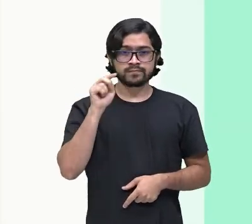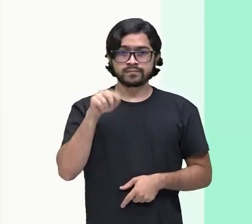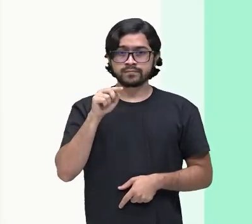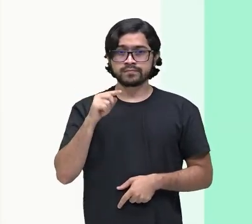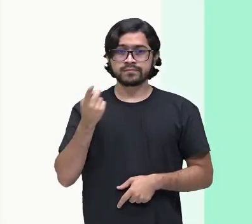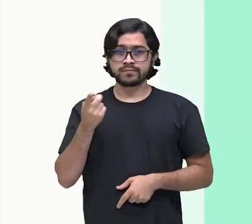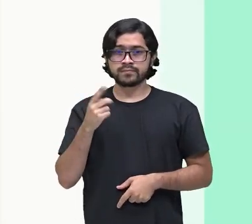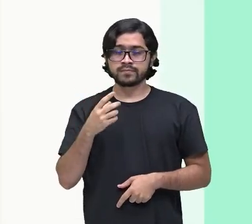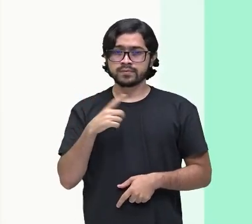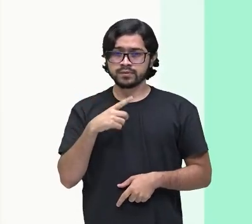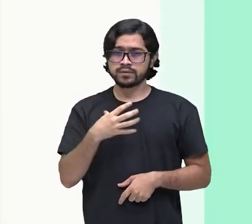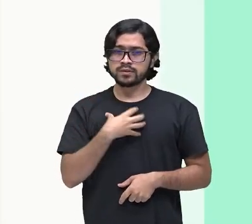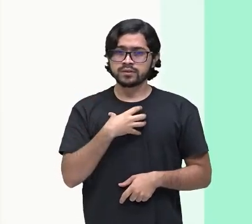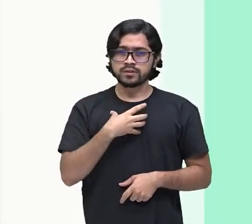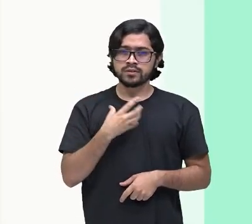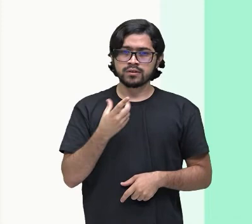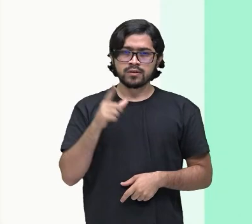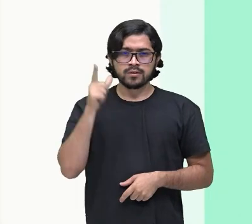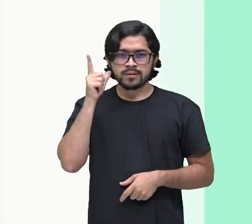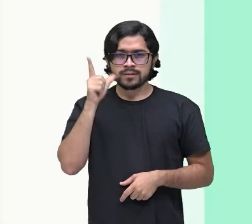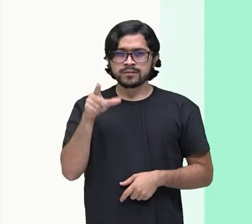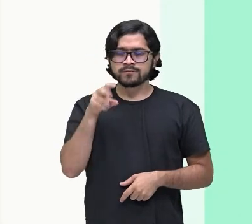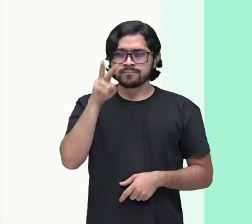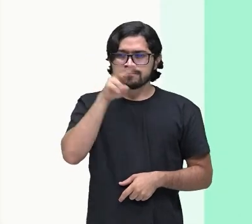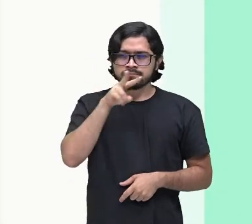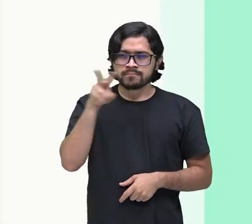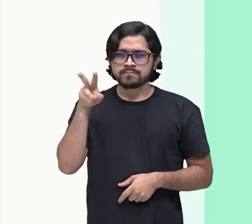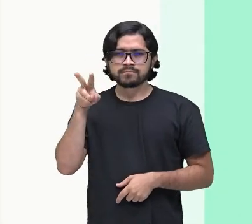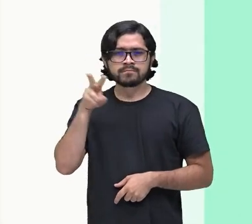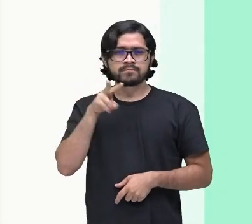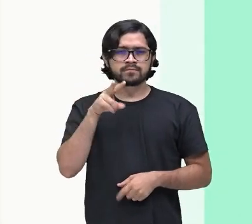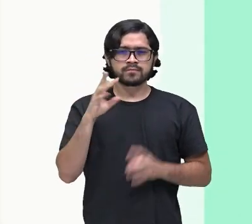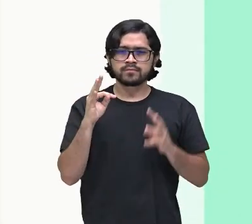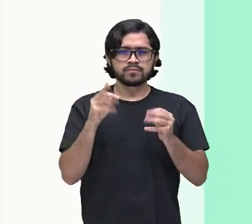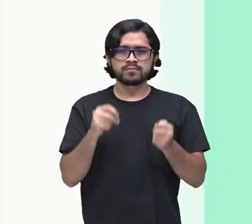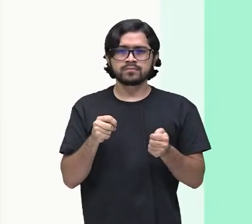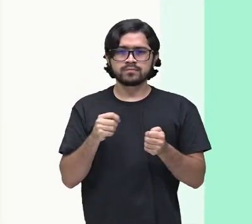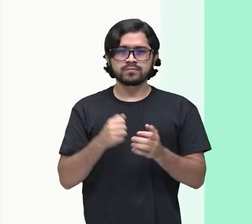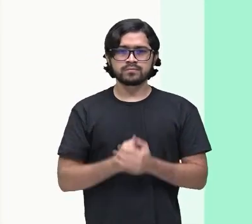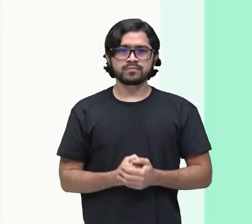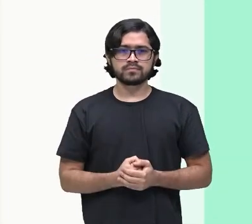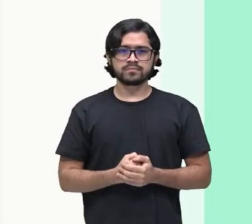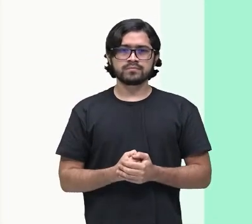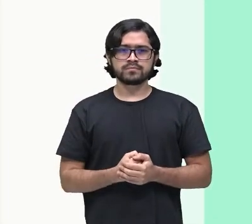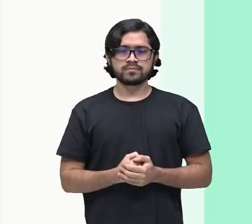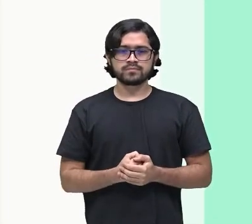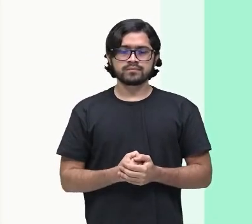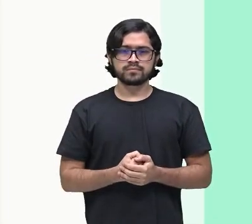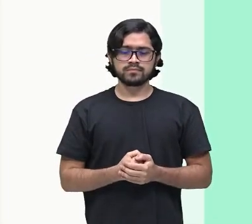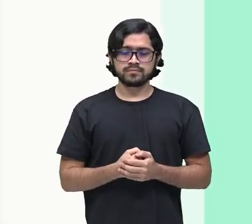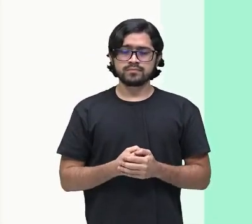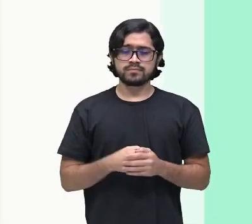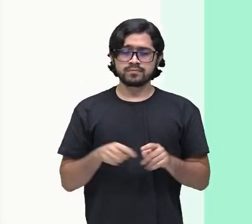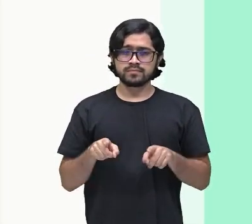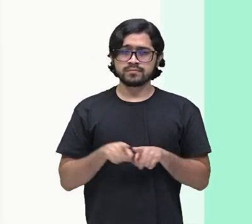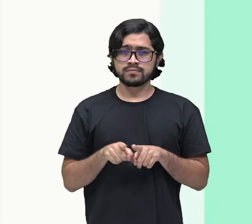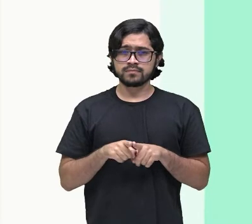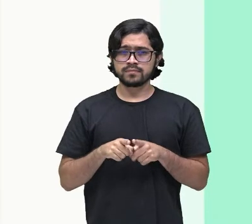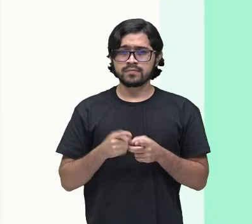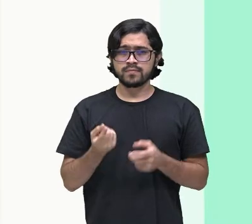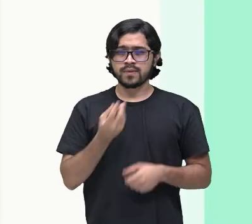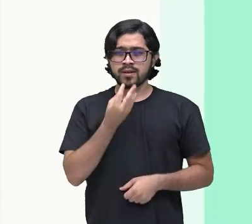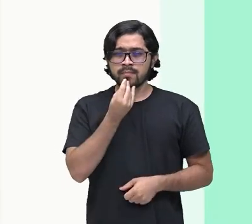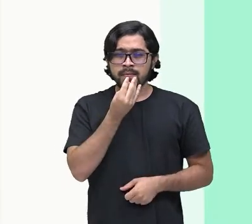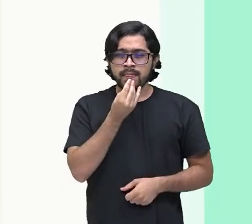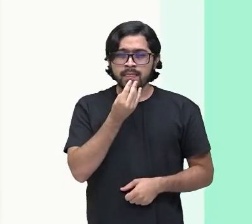meio desse sentido que temos a capacidade de enxergar tudo à nossa volta. Temos ainda o paladar, que é o sentido